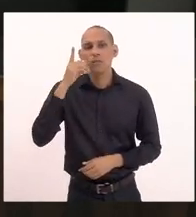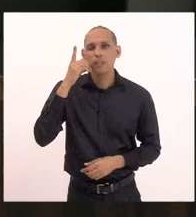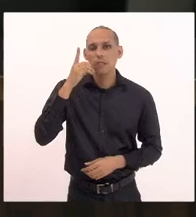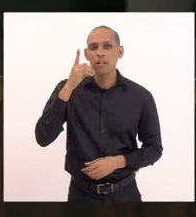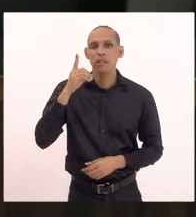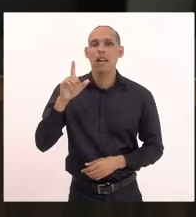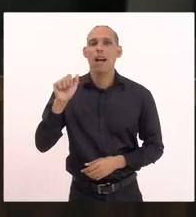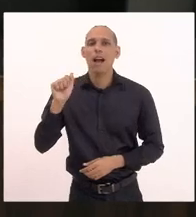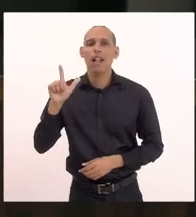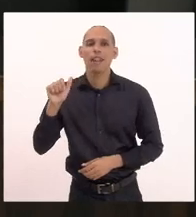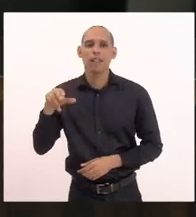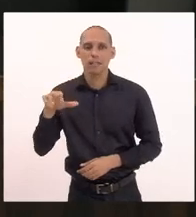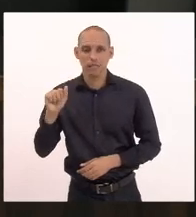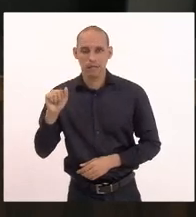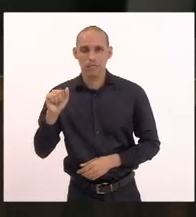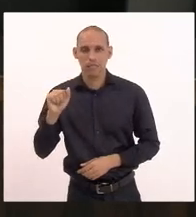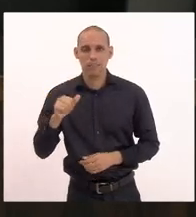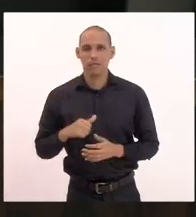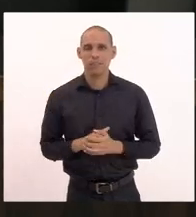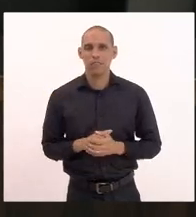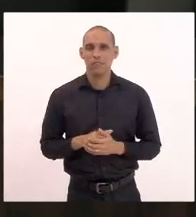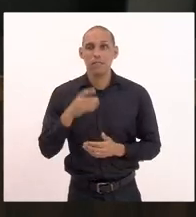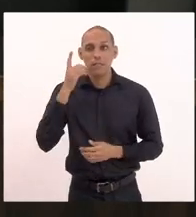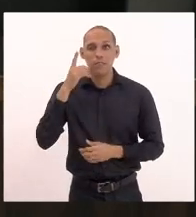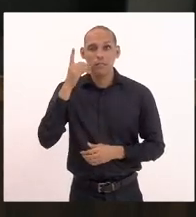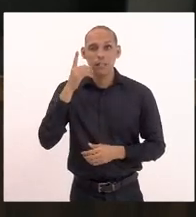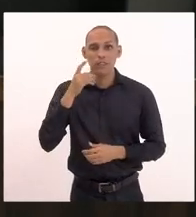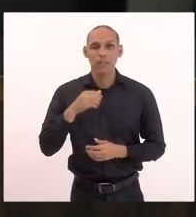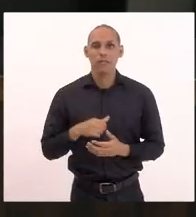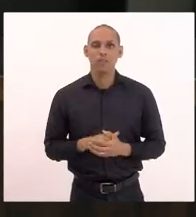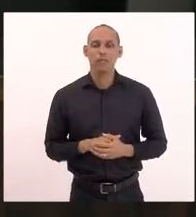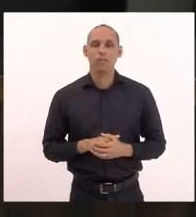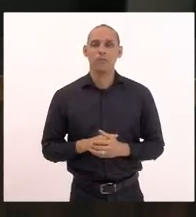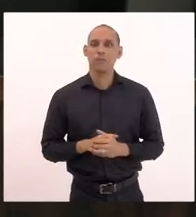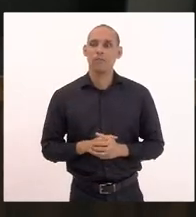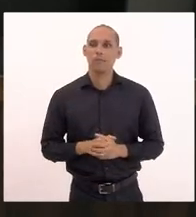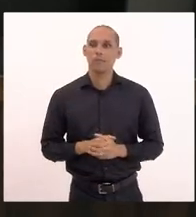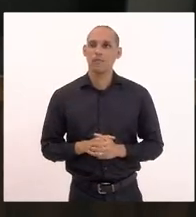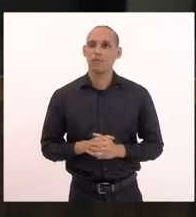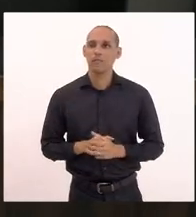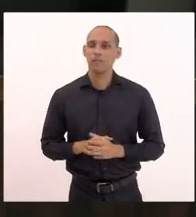Deputada Alana Passos. Deputada Alana Passos.